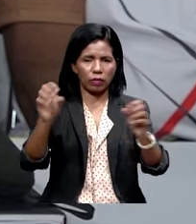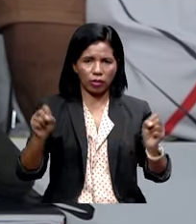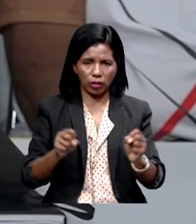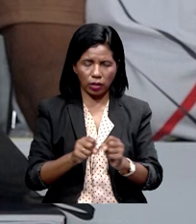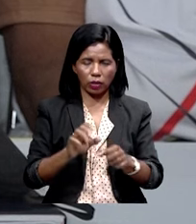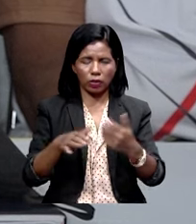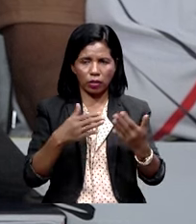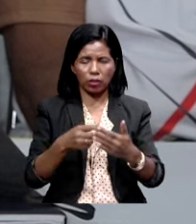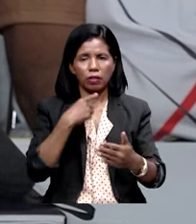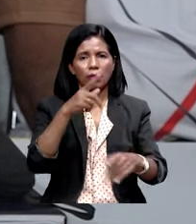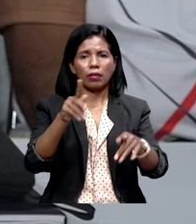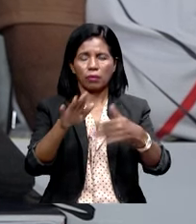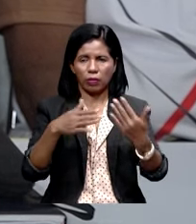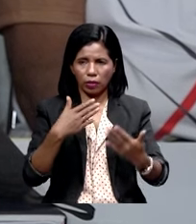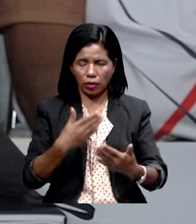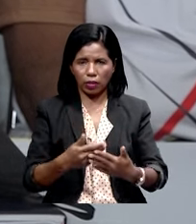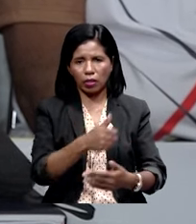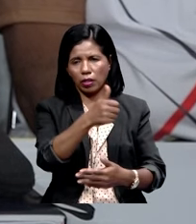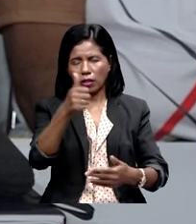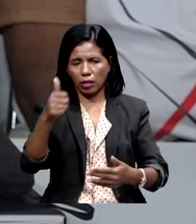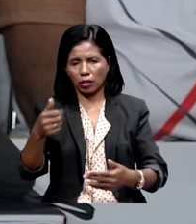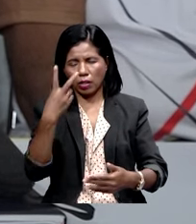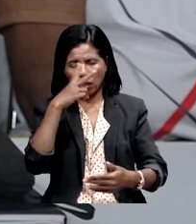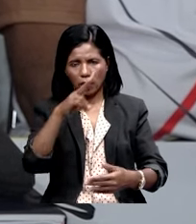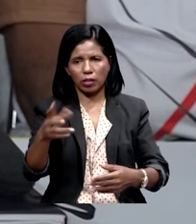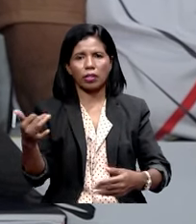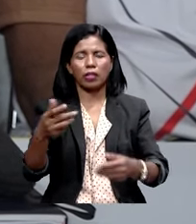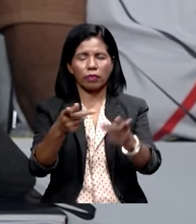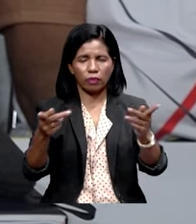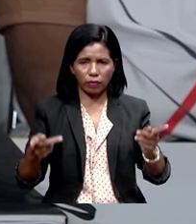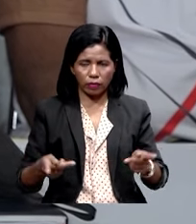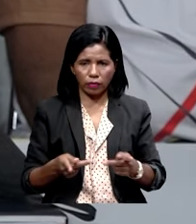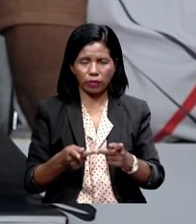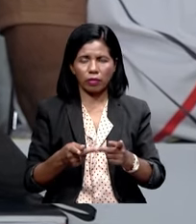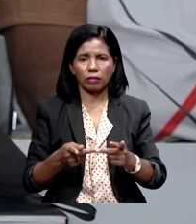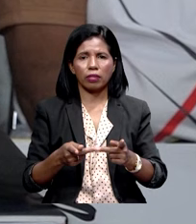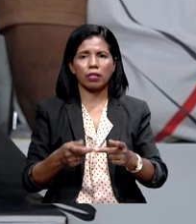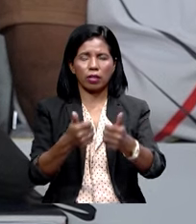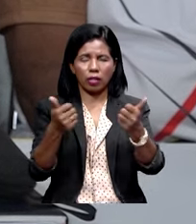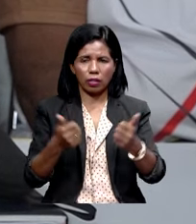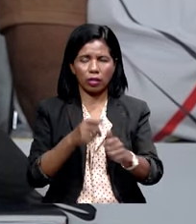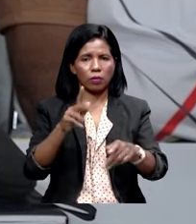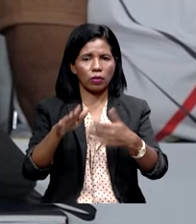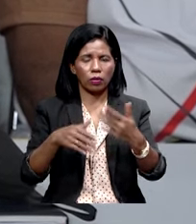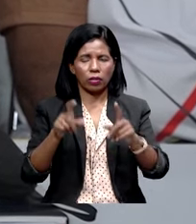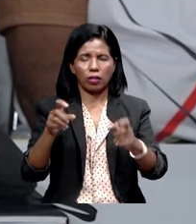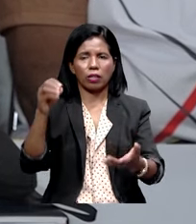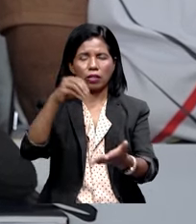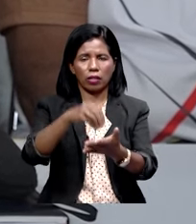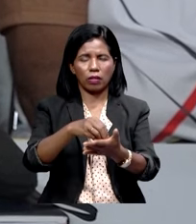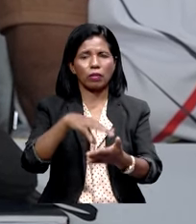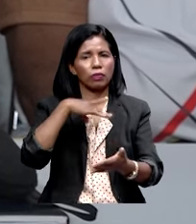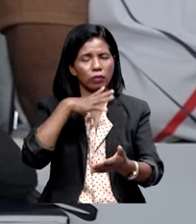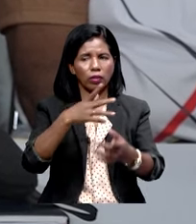mobiliza a comunidade Xira, atu ida controla a Xira no bairro, o de emarro todo tem que soar fora, e a foer ne